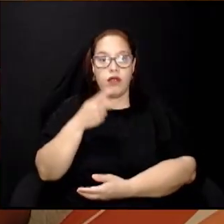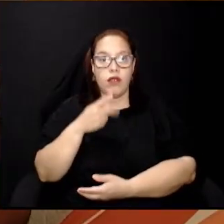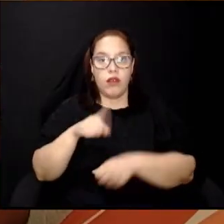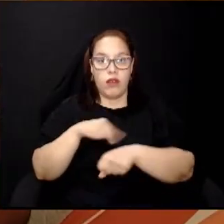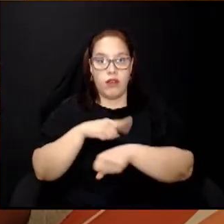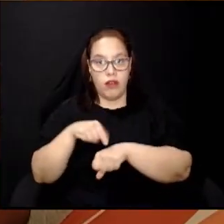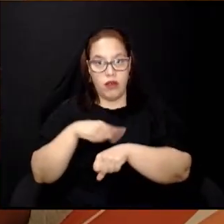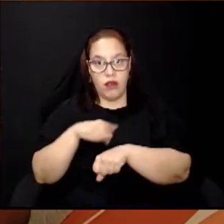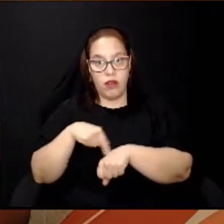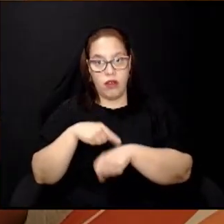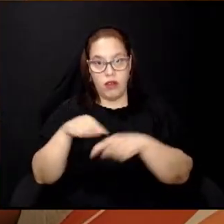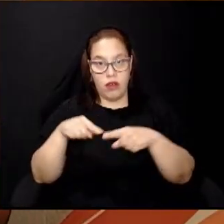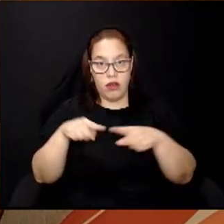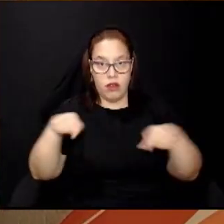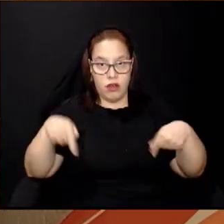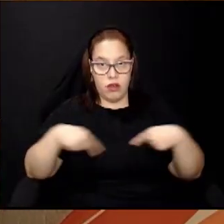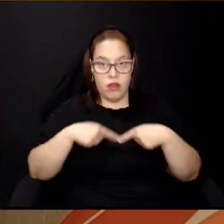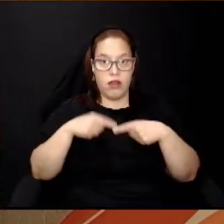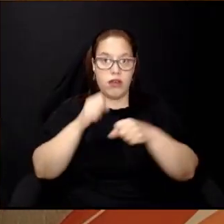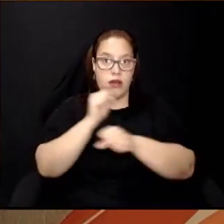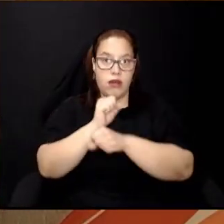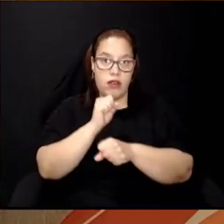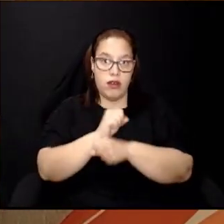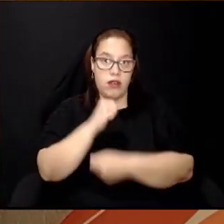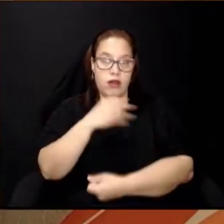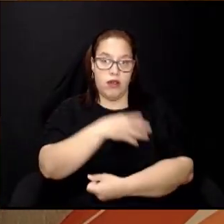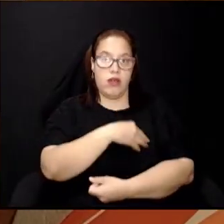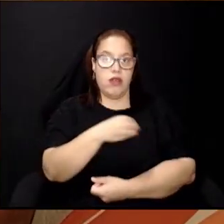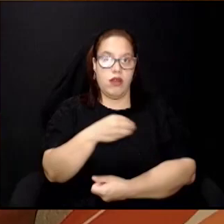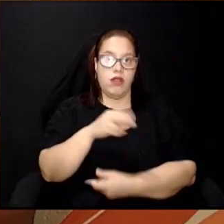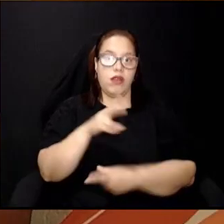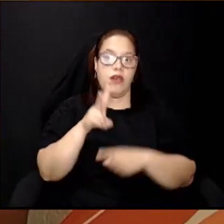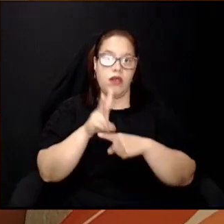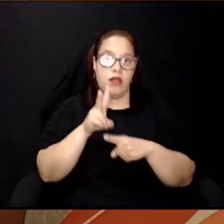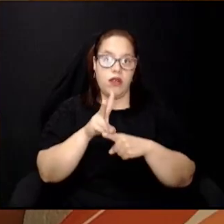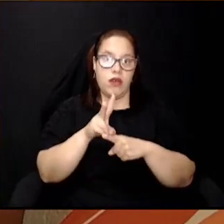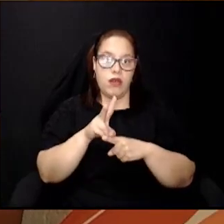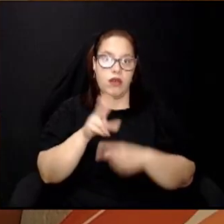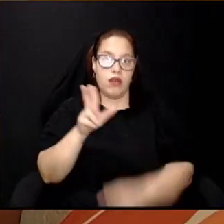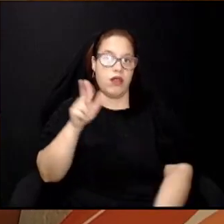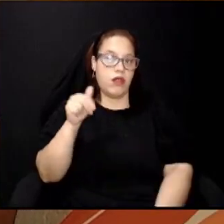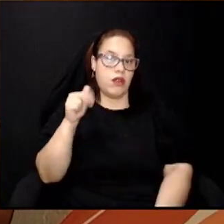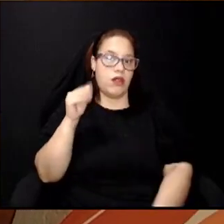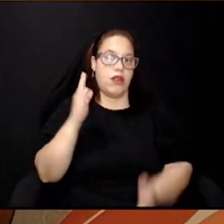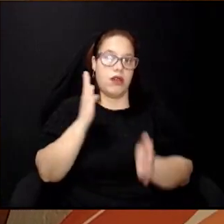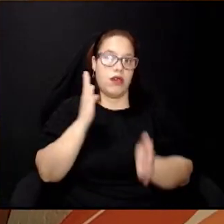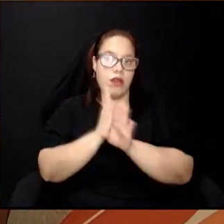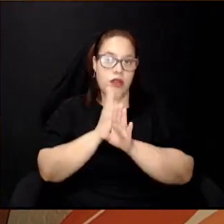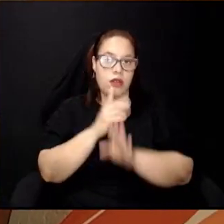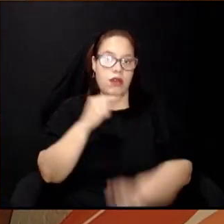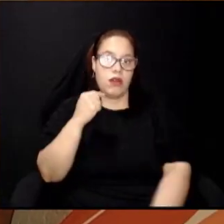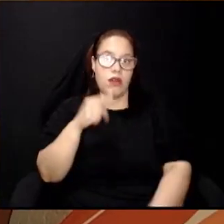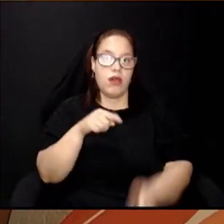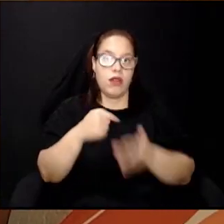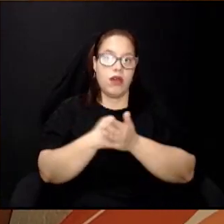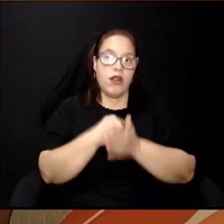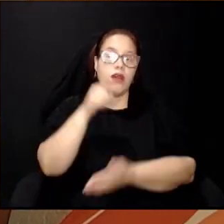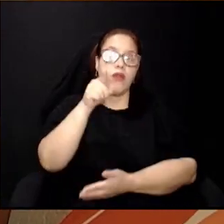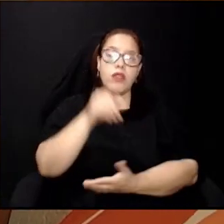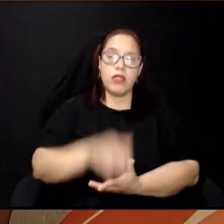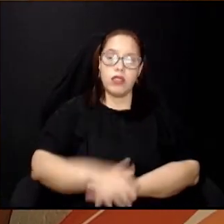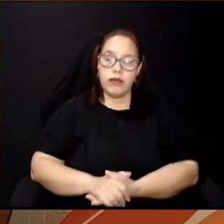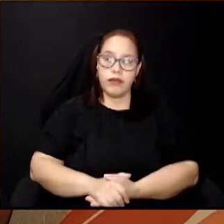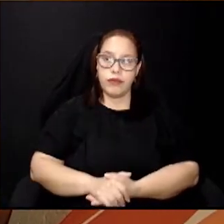numa sala de espera para os nossos filhos serem atendidos e nunca ninguém chegou e perguntou para a gente: e você? Como é que você